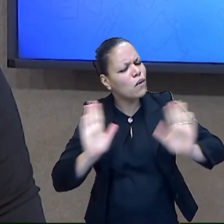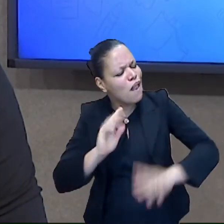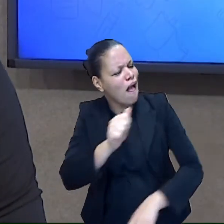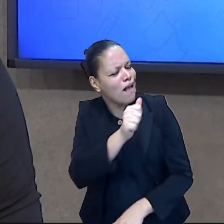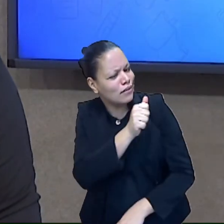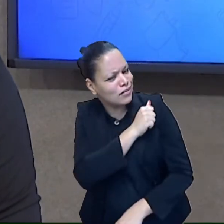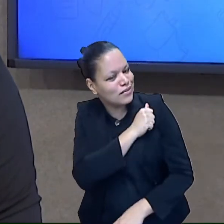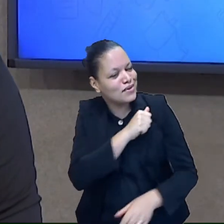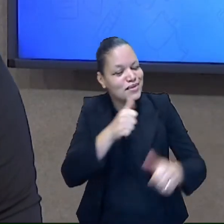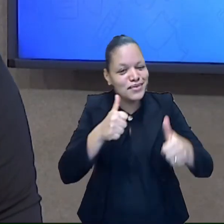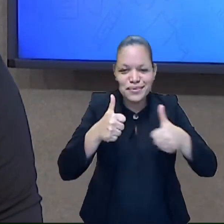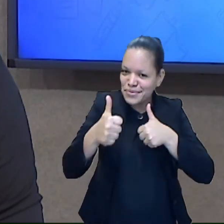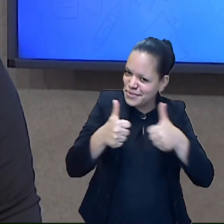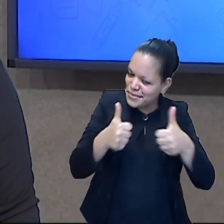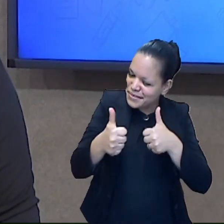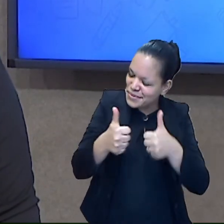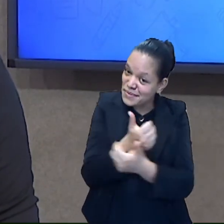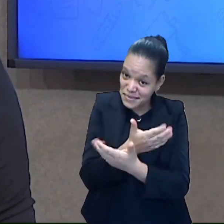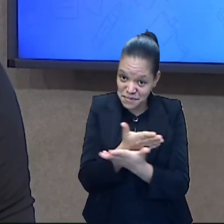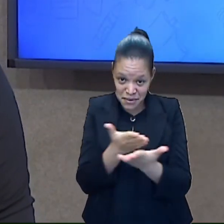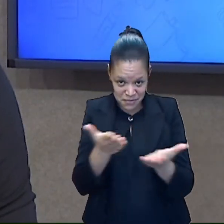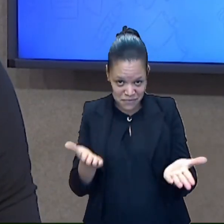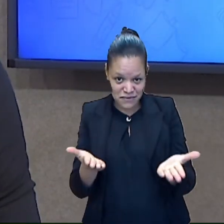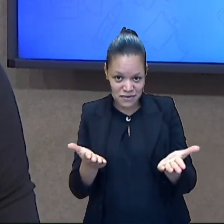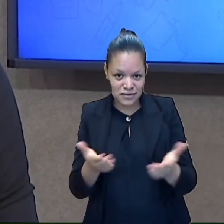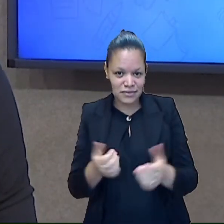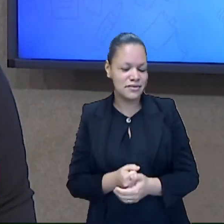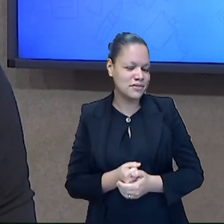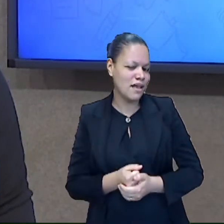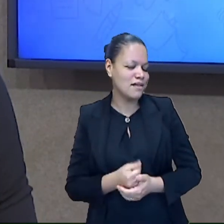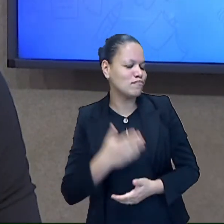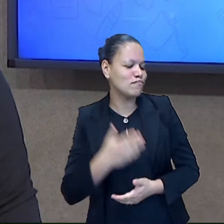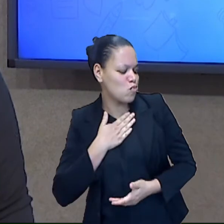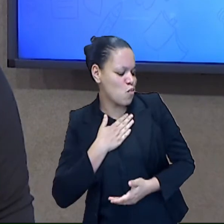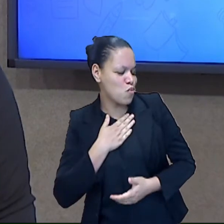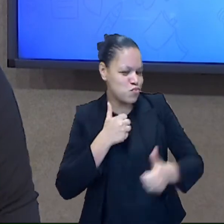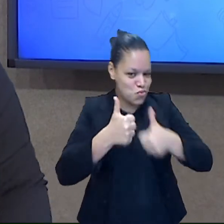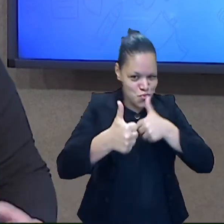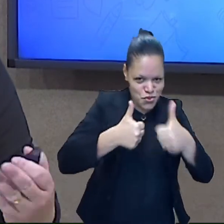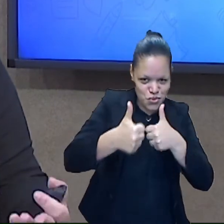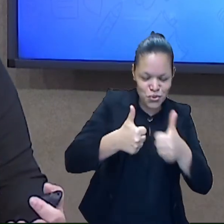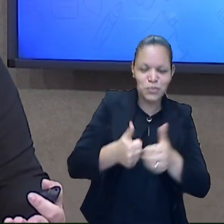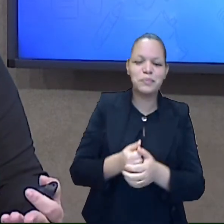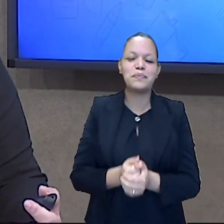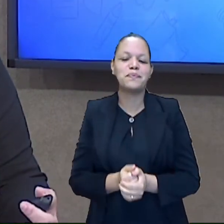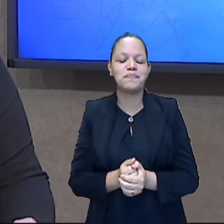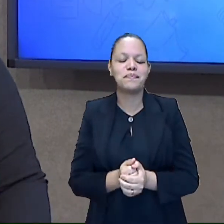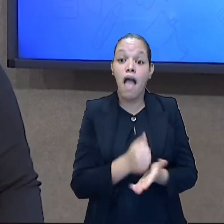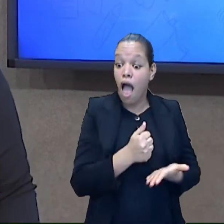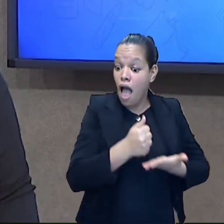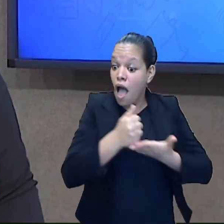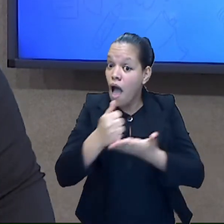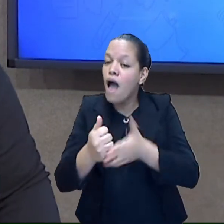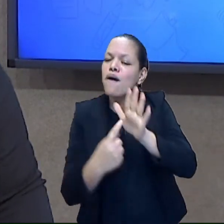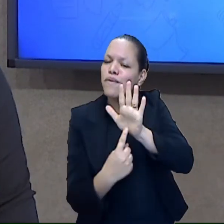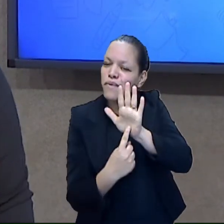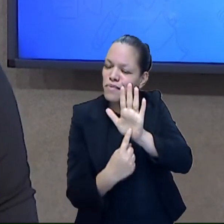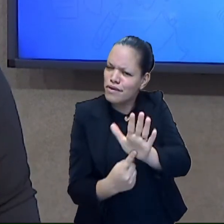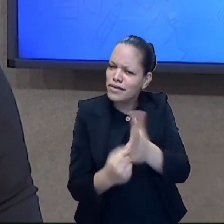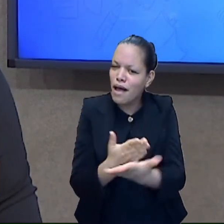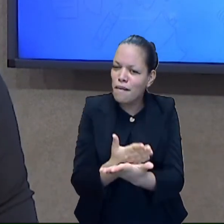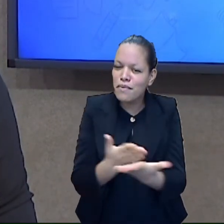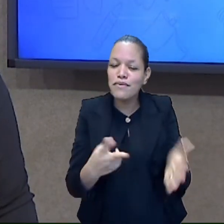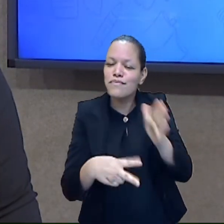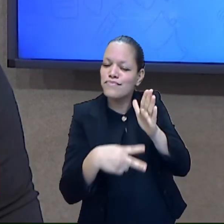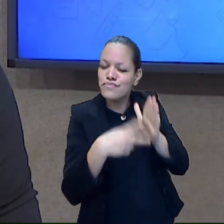Olá, estudantes do terceiro ano, tudo bem com vocês? Comigo está tudo ótimo. Trago para vocês hoje a nossa segunda aula